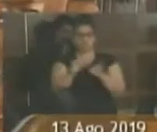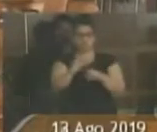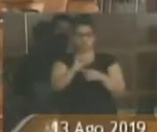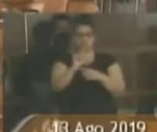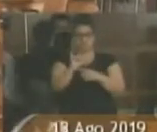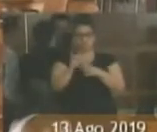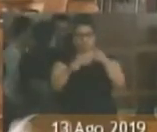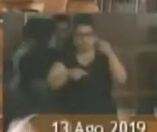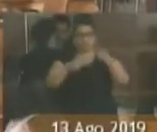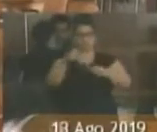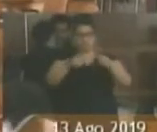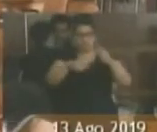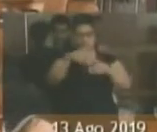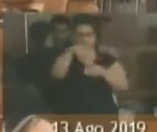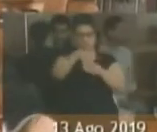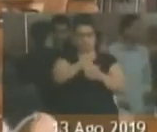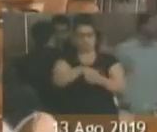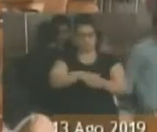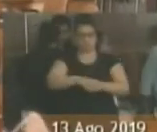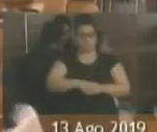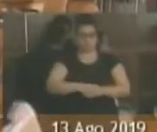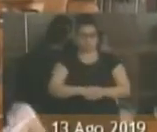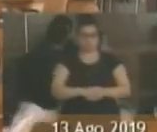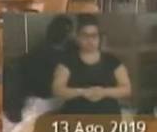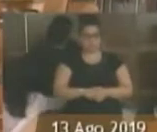dia a serem colocadas em discussão e votação.